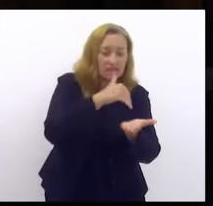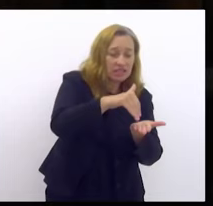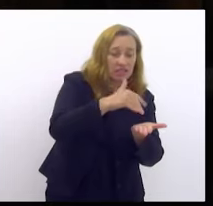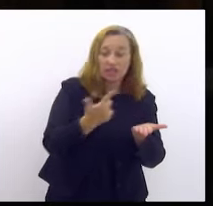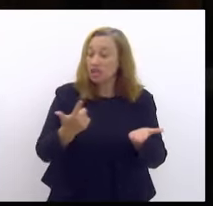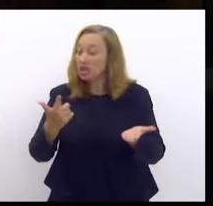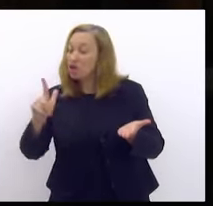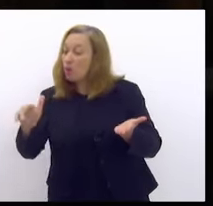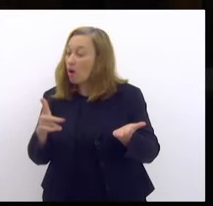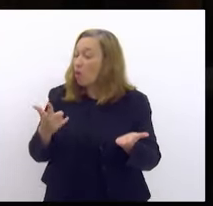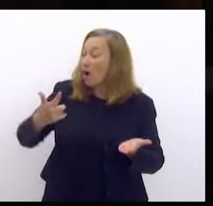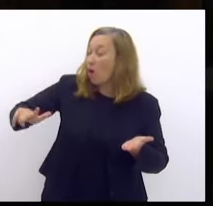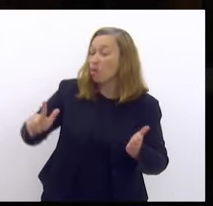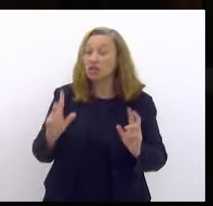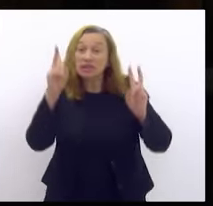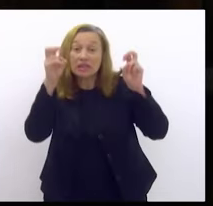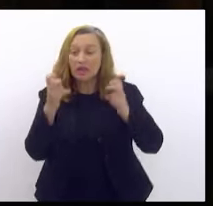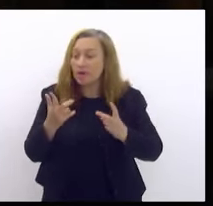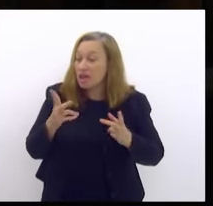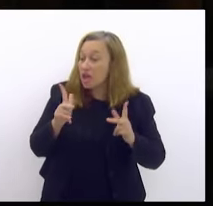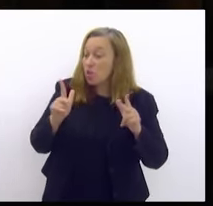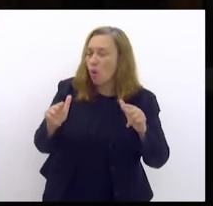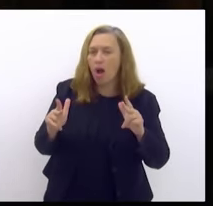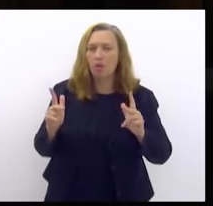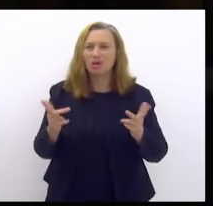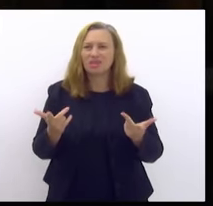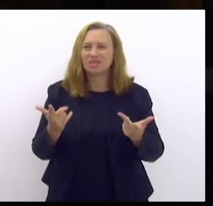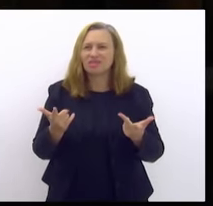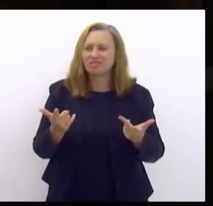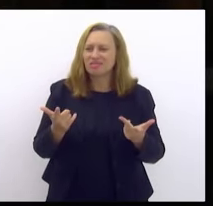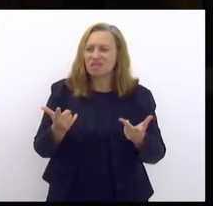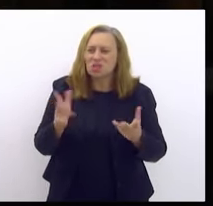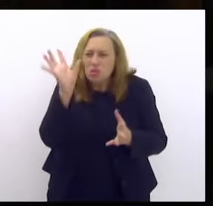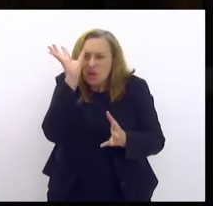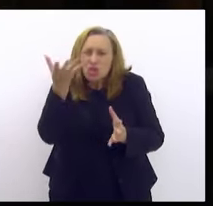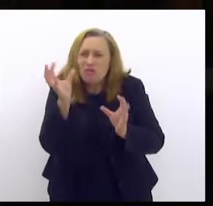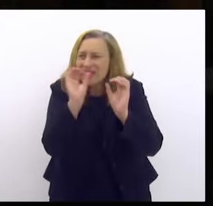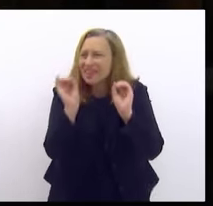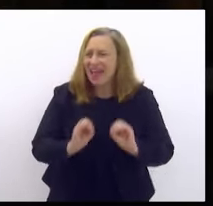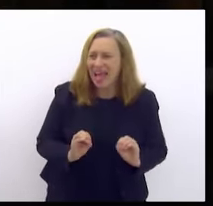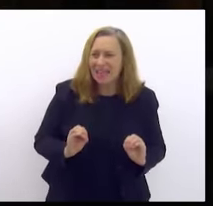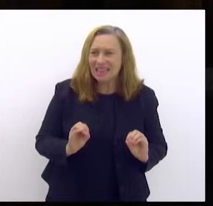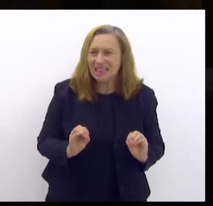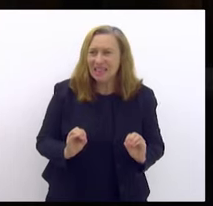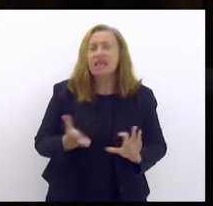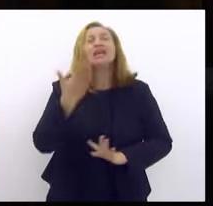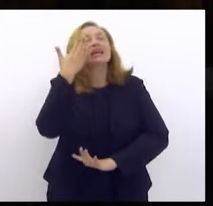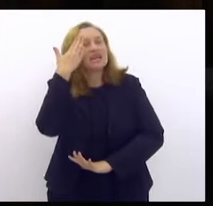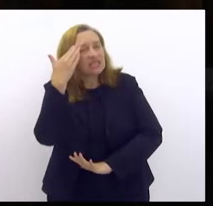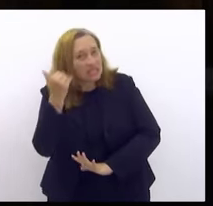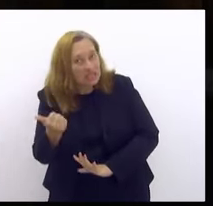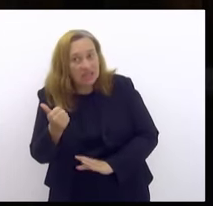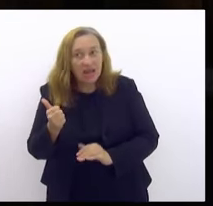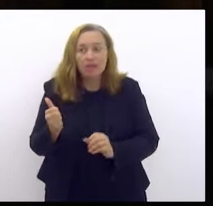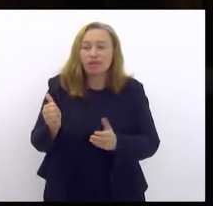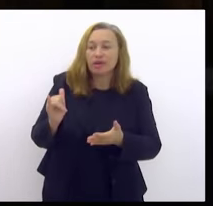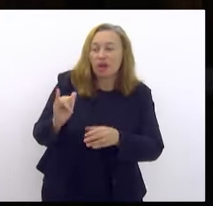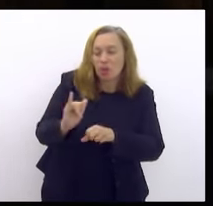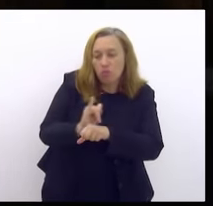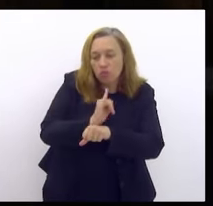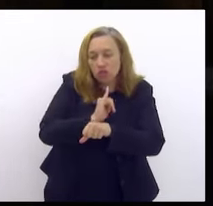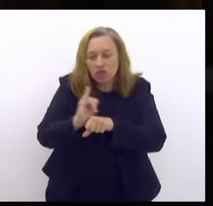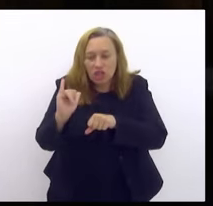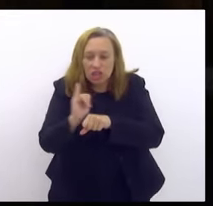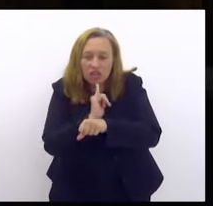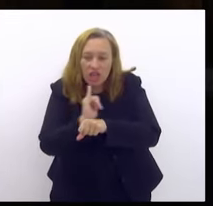outra, tratando do mesmo tema e que não leva nada a coisa alguma, e que a gente sabe que é uma manobra, em primeiro